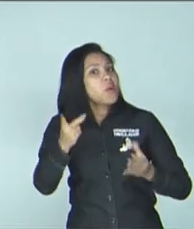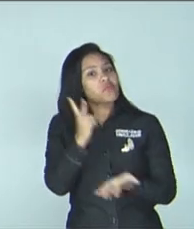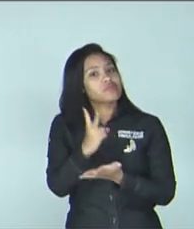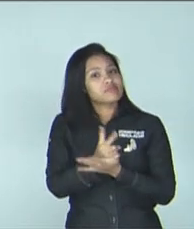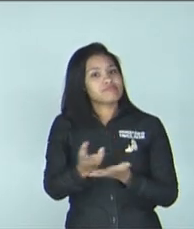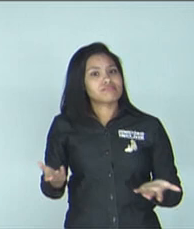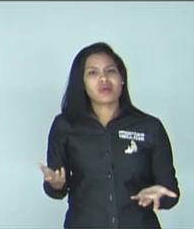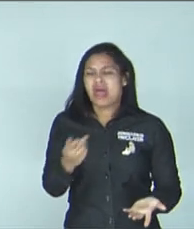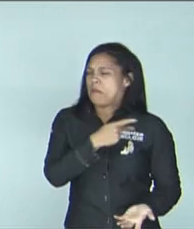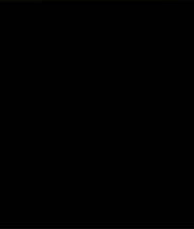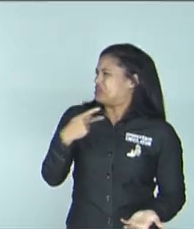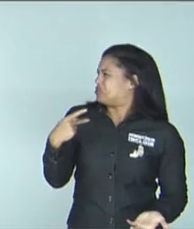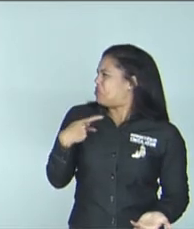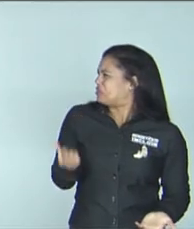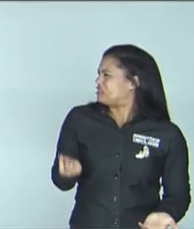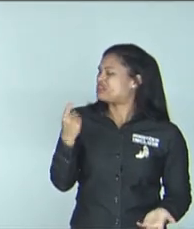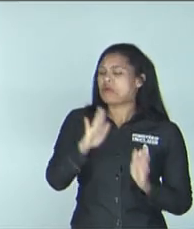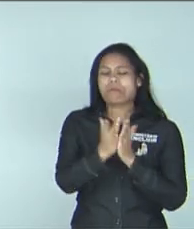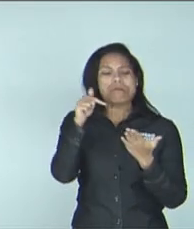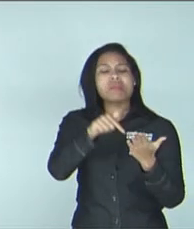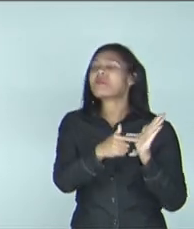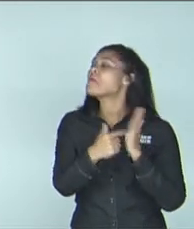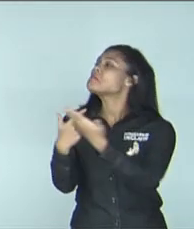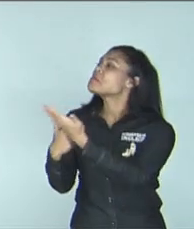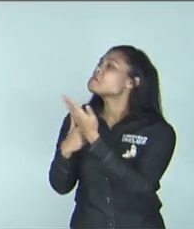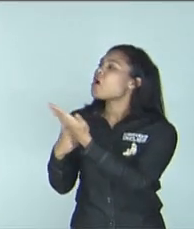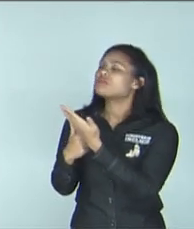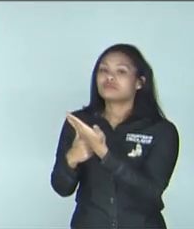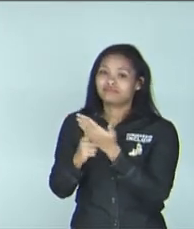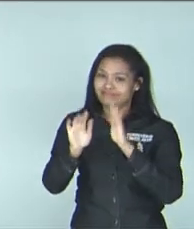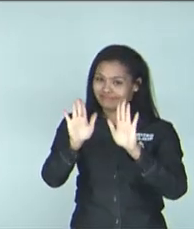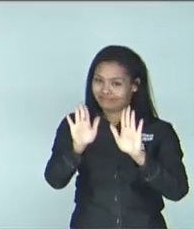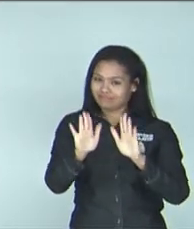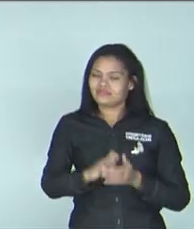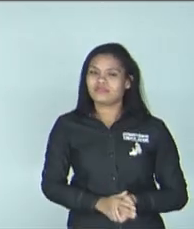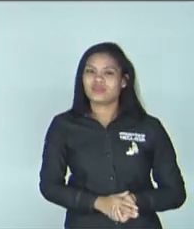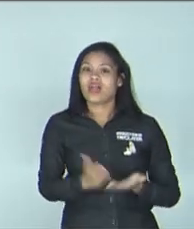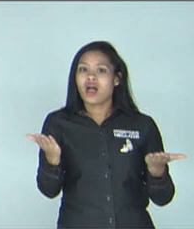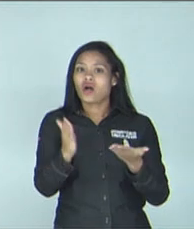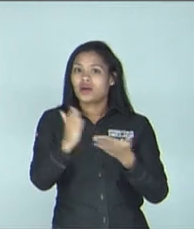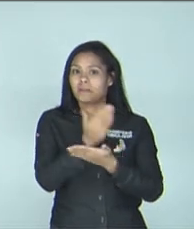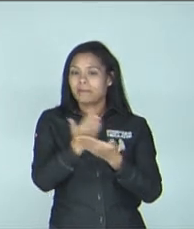bíblia e qual é a sua base para isso abra sua bíblia em êxodo capítulo